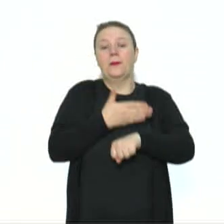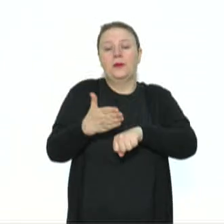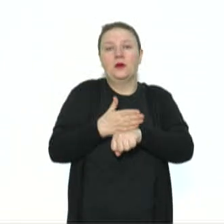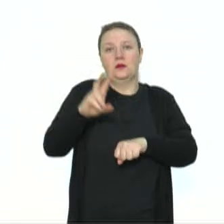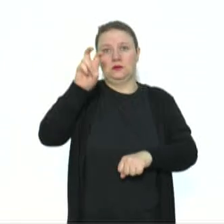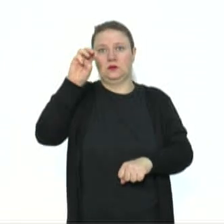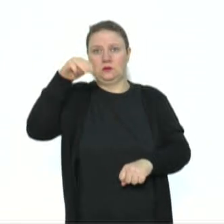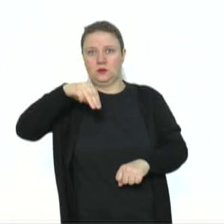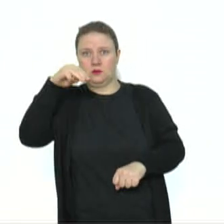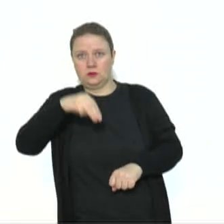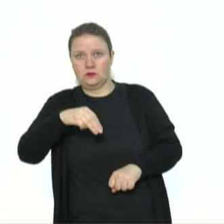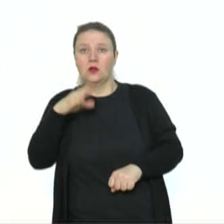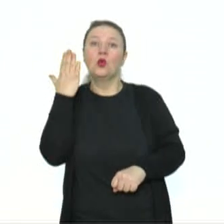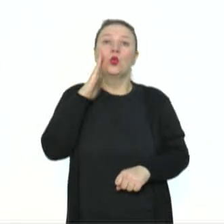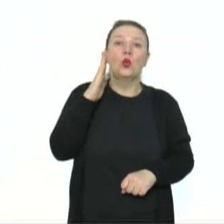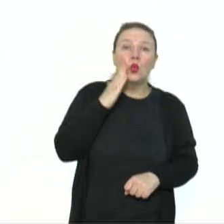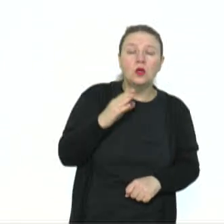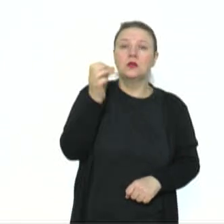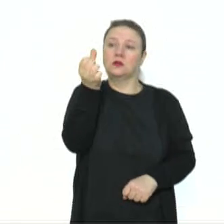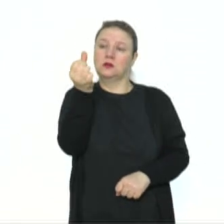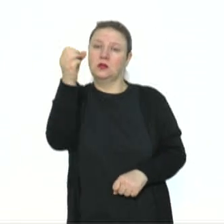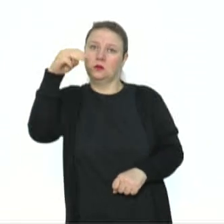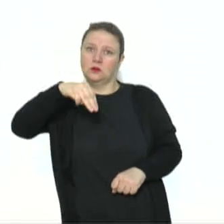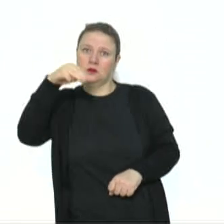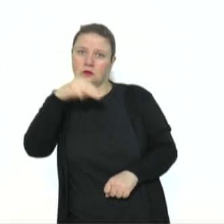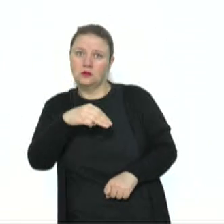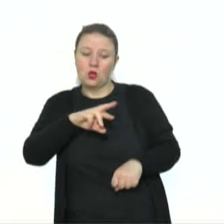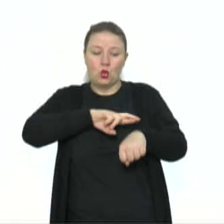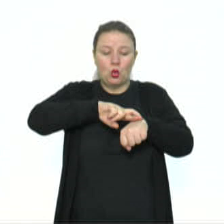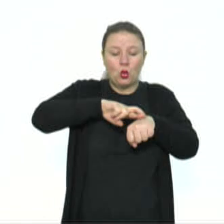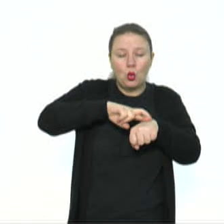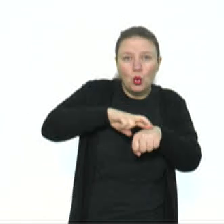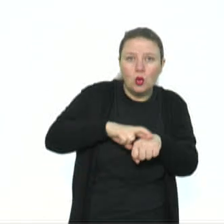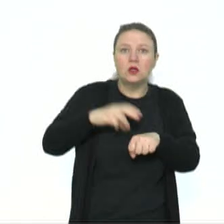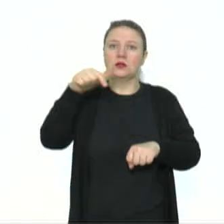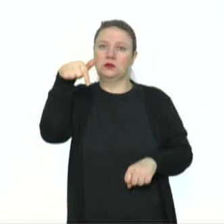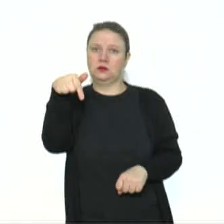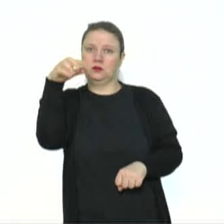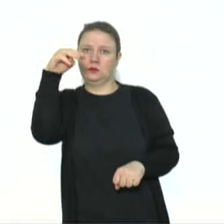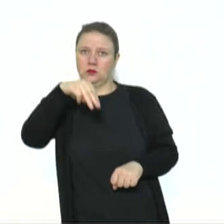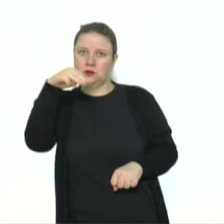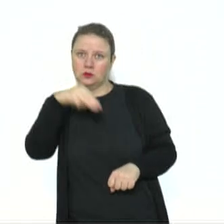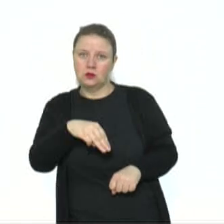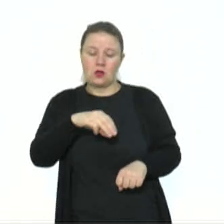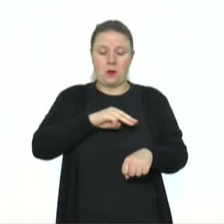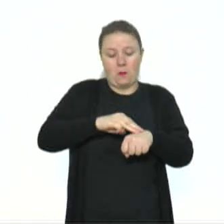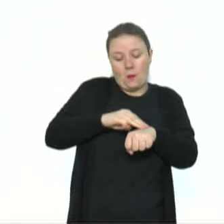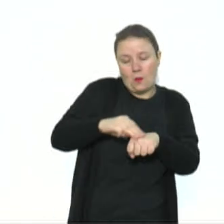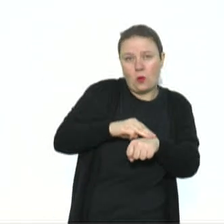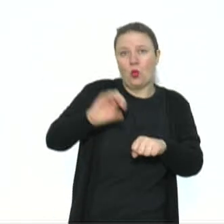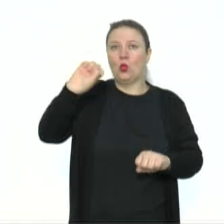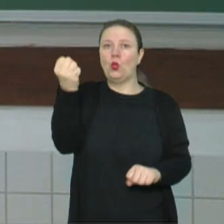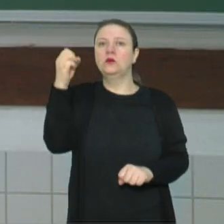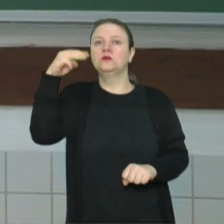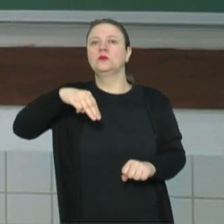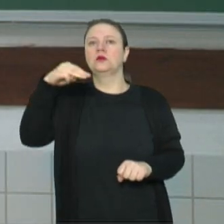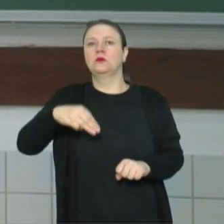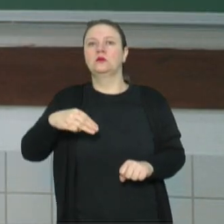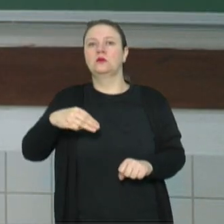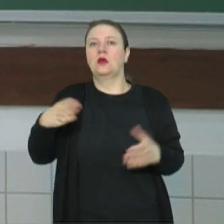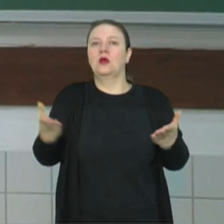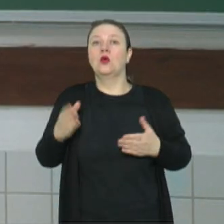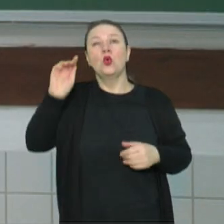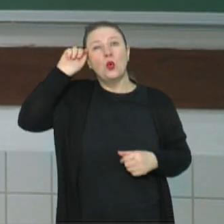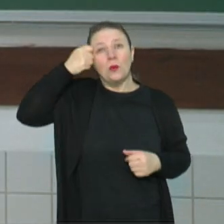5 minutos, na azul, 6 minutos, na roxa, 7 minutos, marrom, 8 minutos e faixa preta, que é a